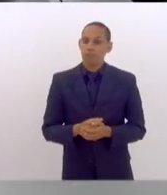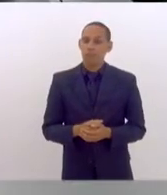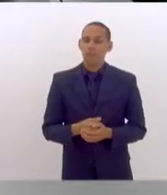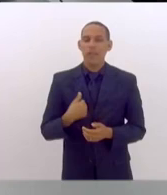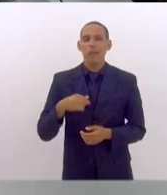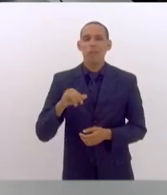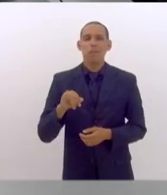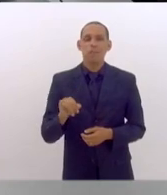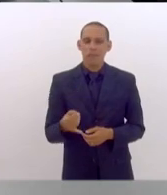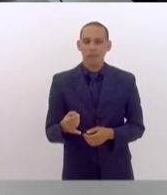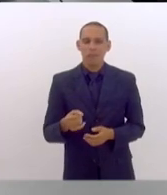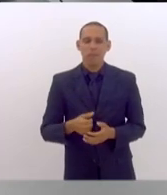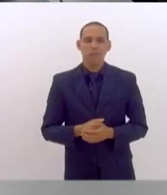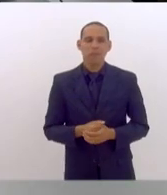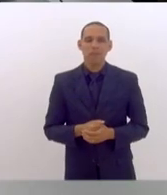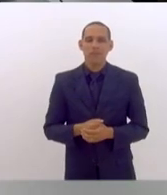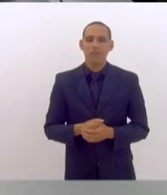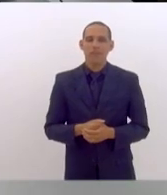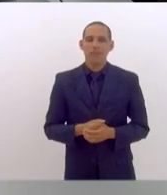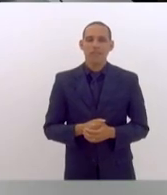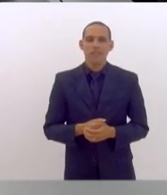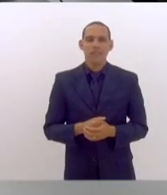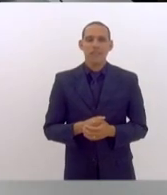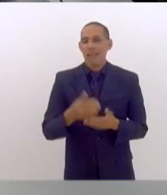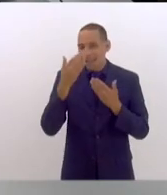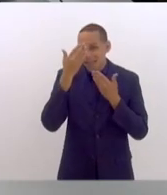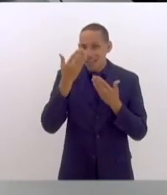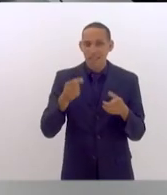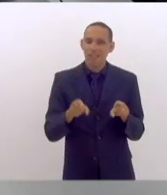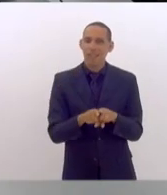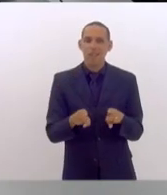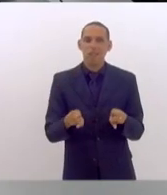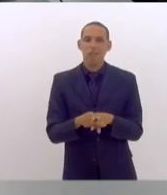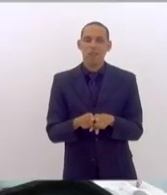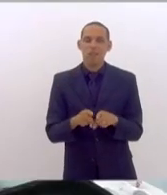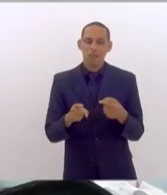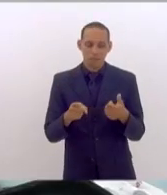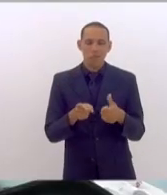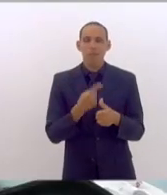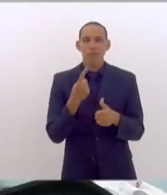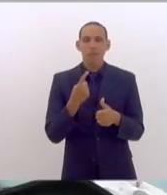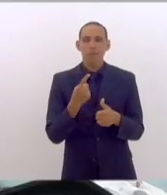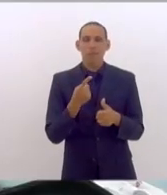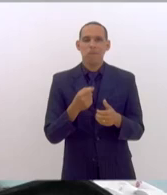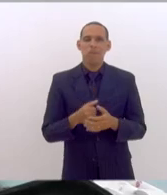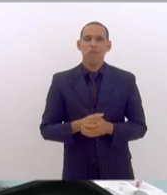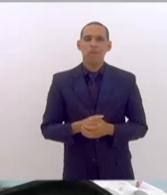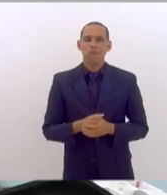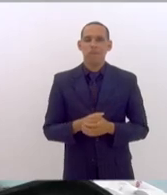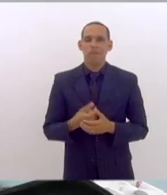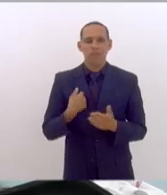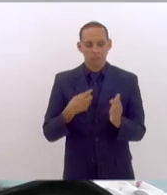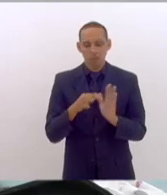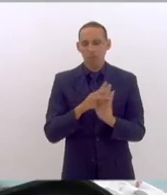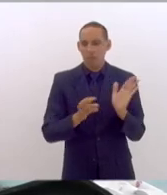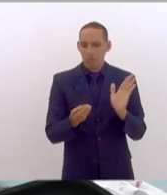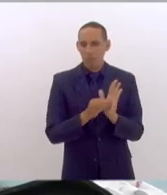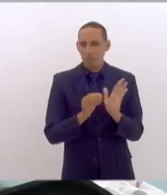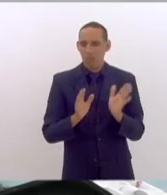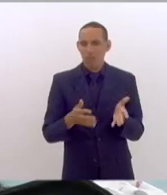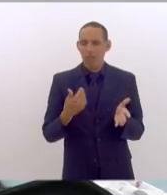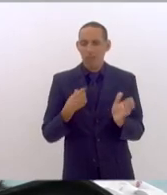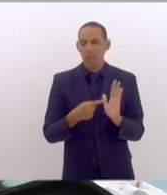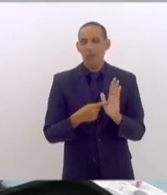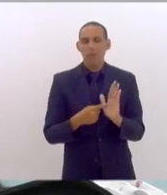aproveitar esse momento para fazer alguns agradecimentos primeiro já saltei no texto e na minha apresentação